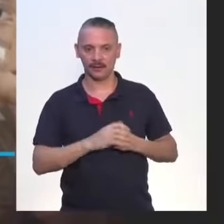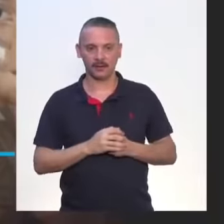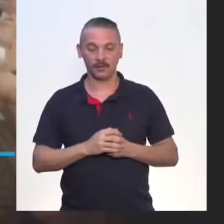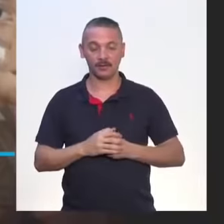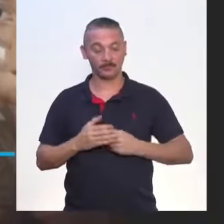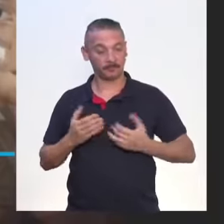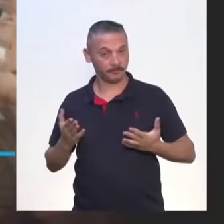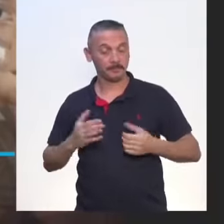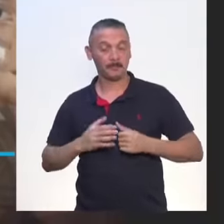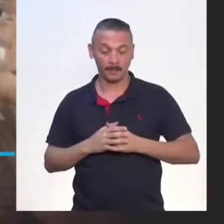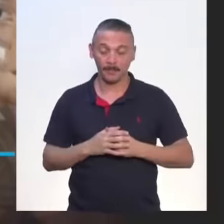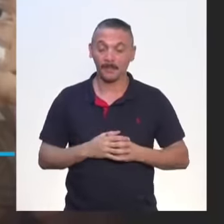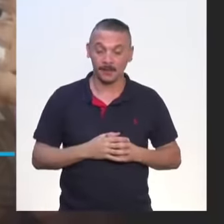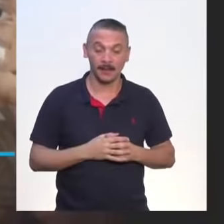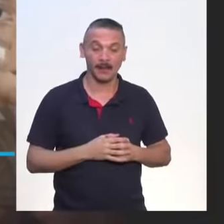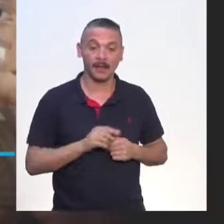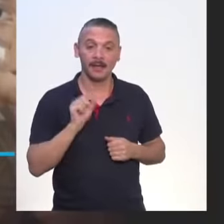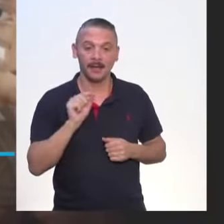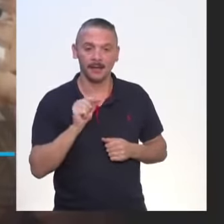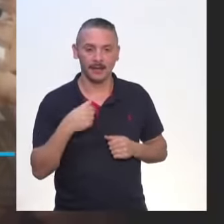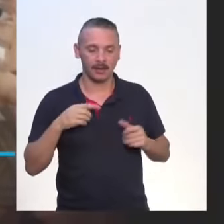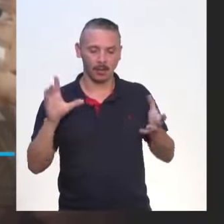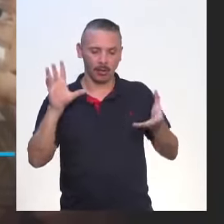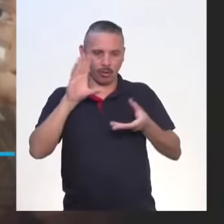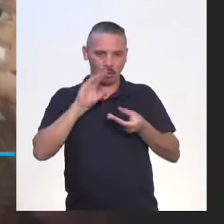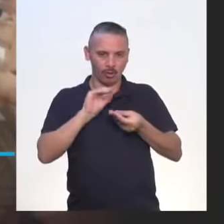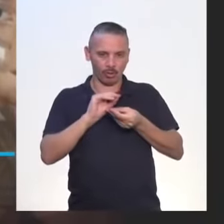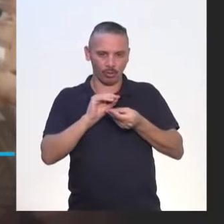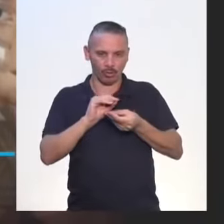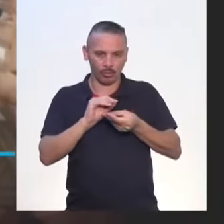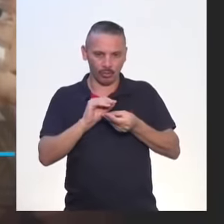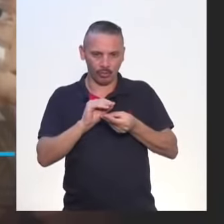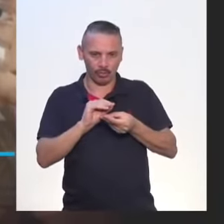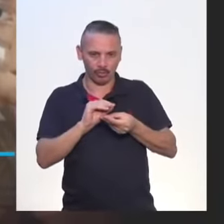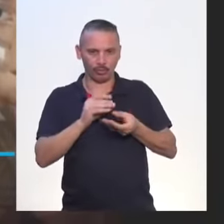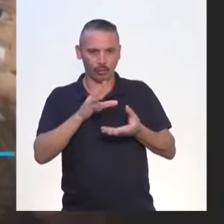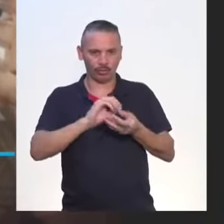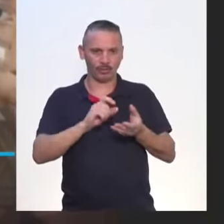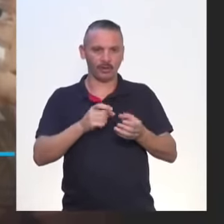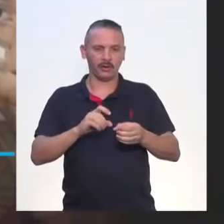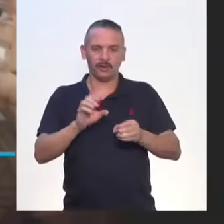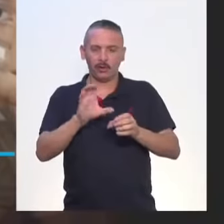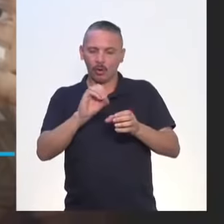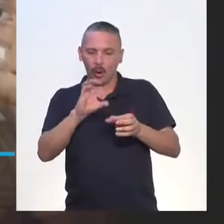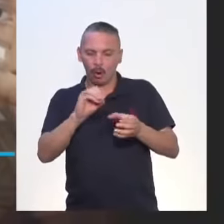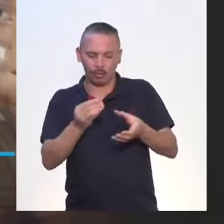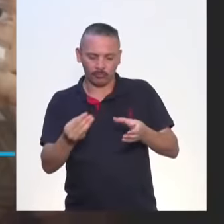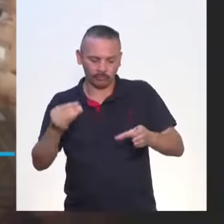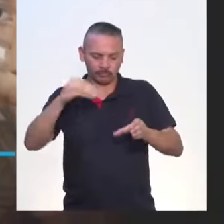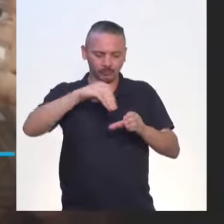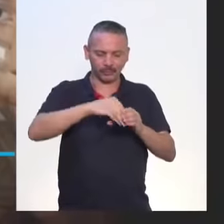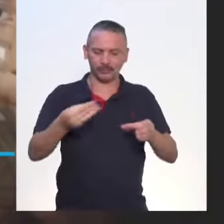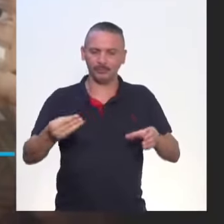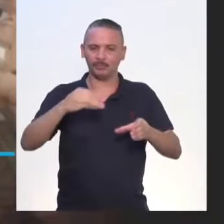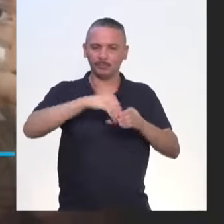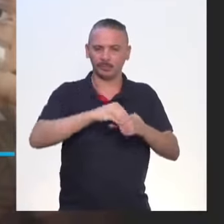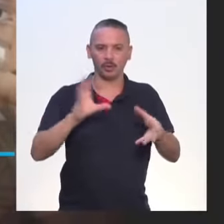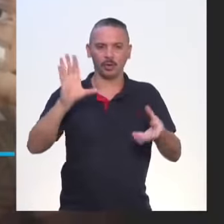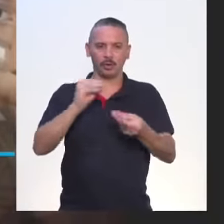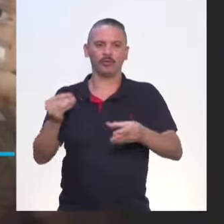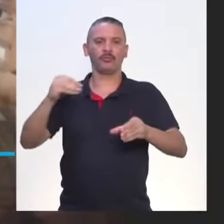cobra grande. Ele pegou a noite, colocou dentro de um coco, uma casca, e